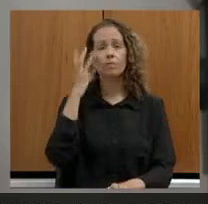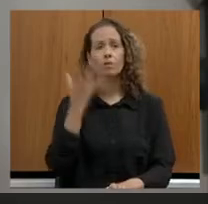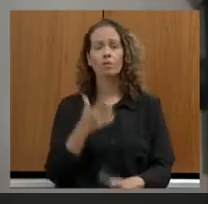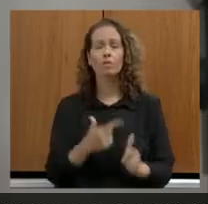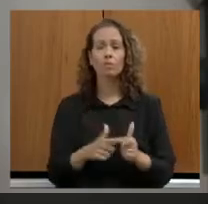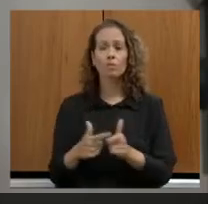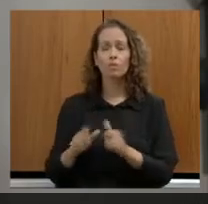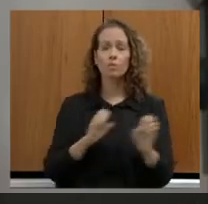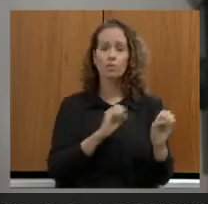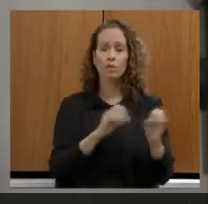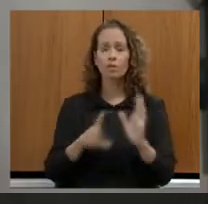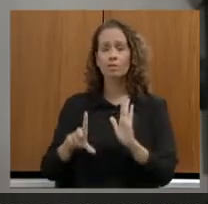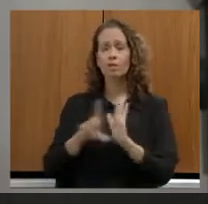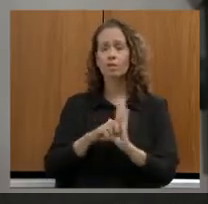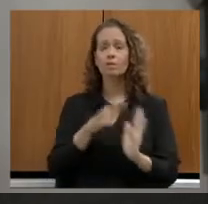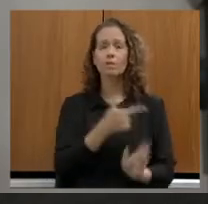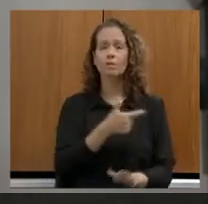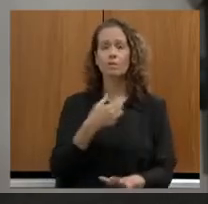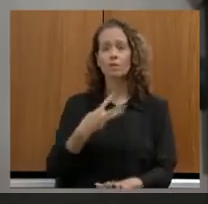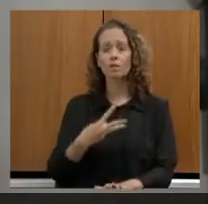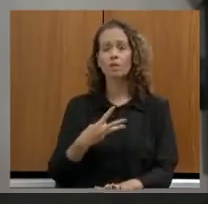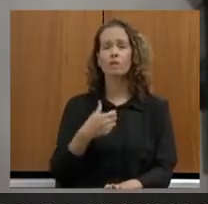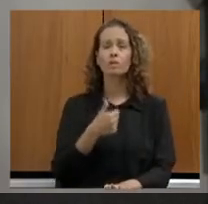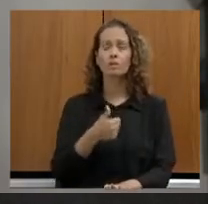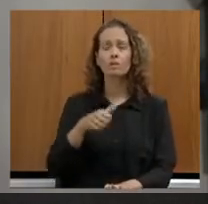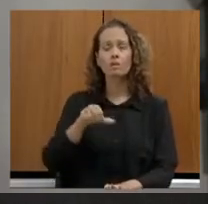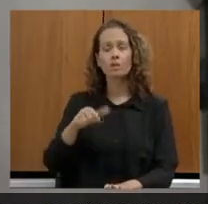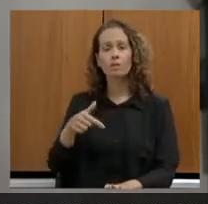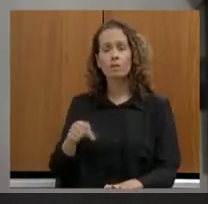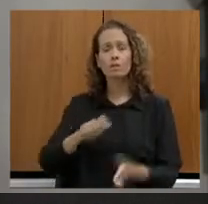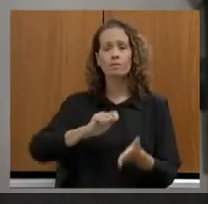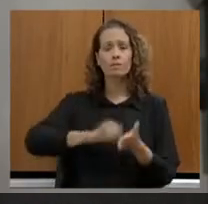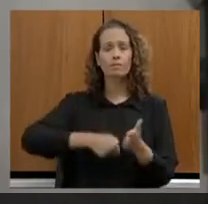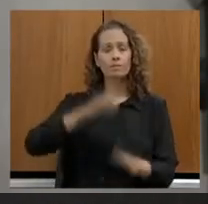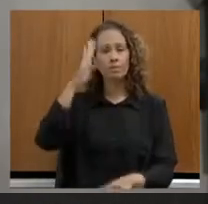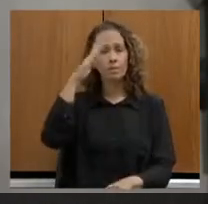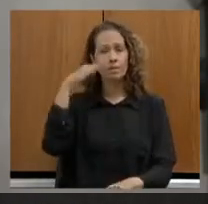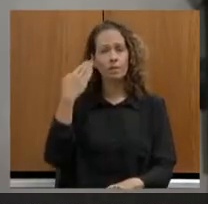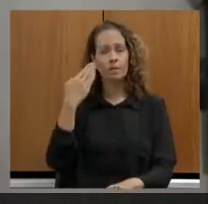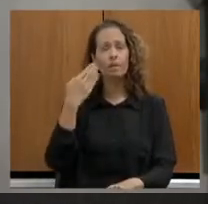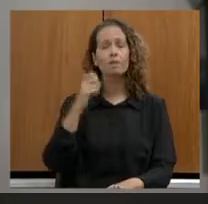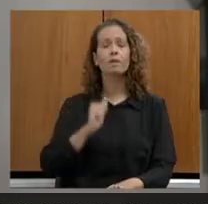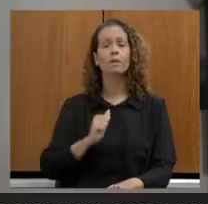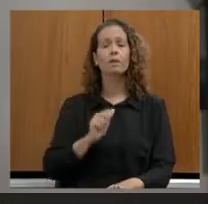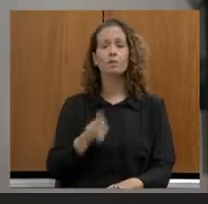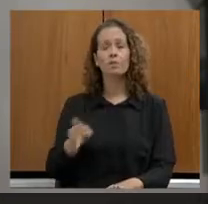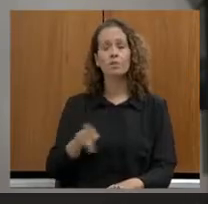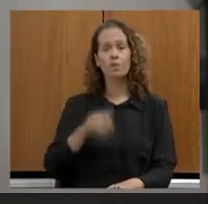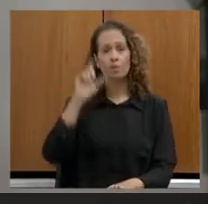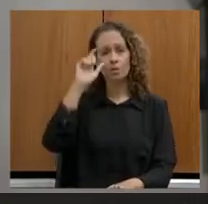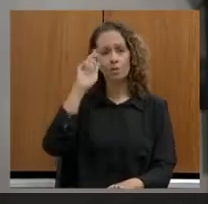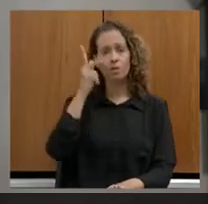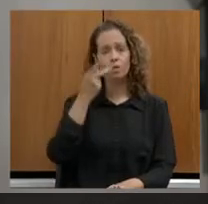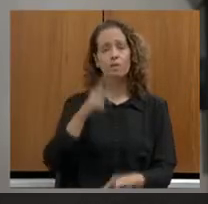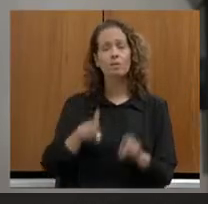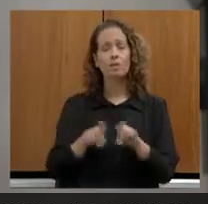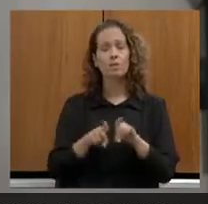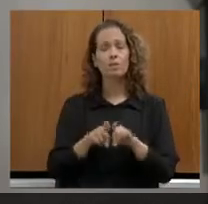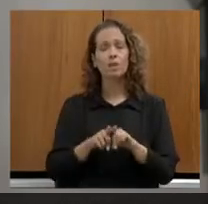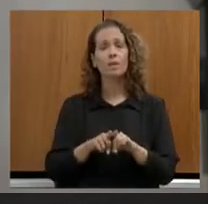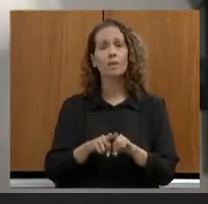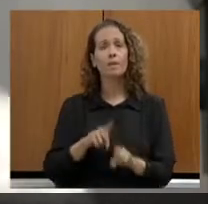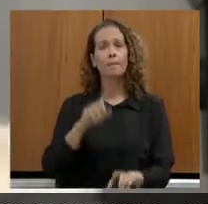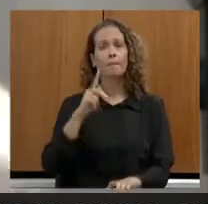instituído pela lei 20 2197 requerimento assinado pelo Deputado a Beatriz Cerqueira Professor Cleiton e Betão